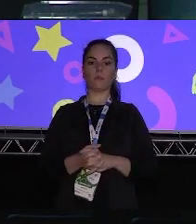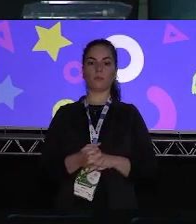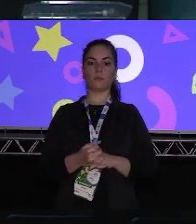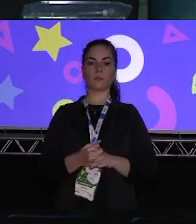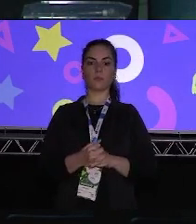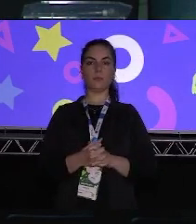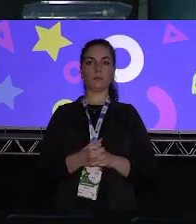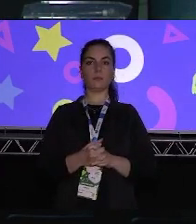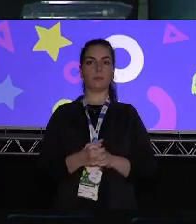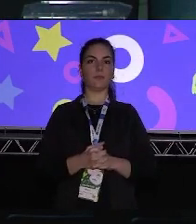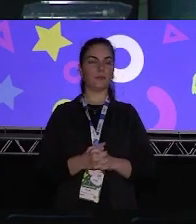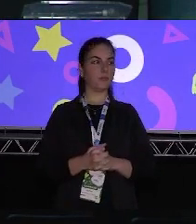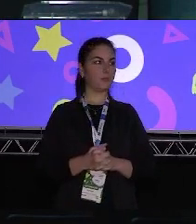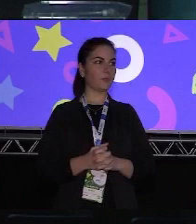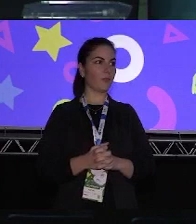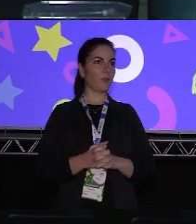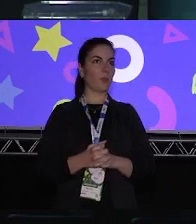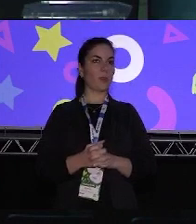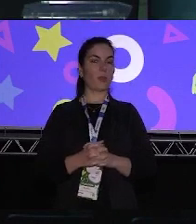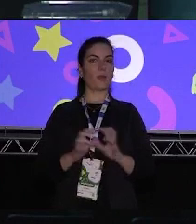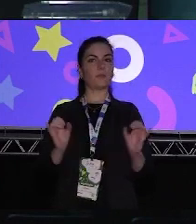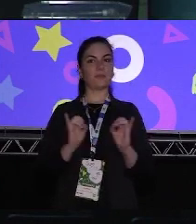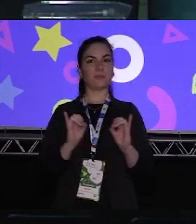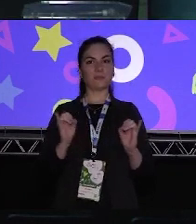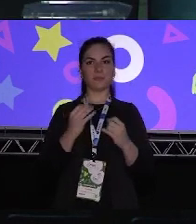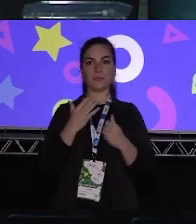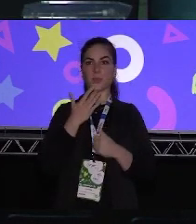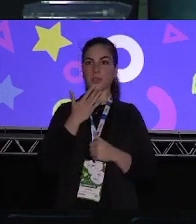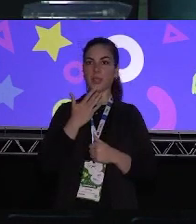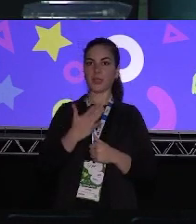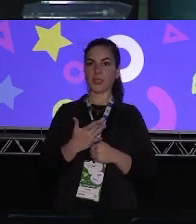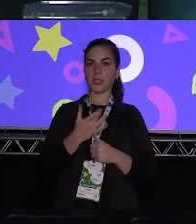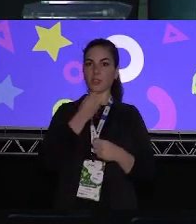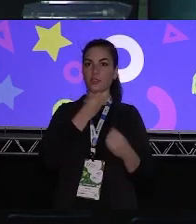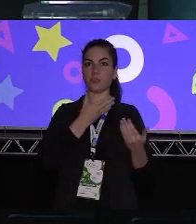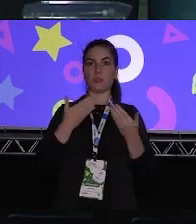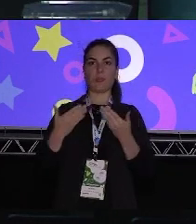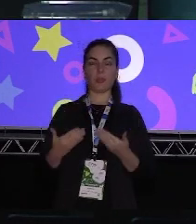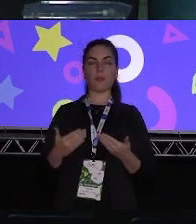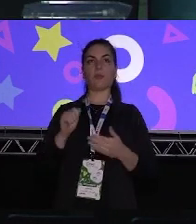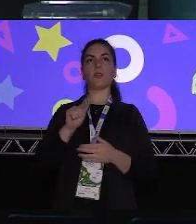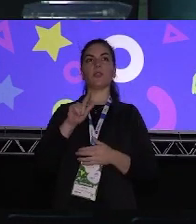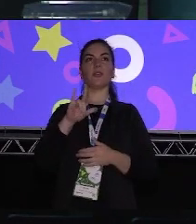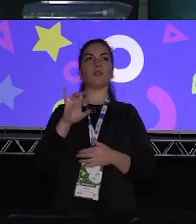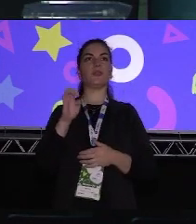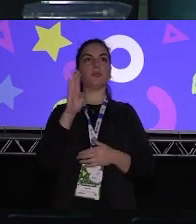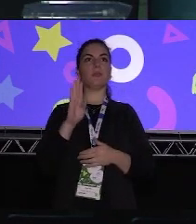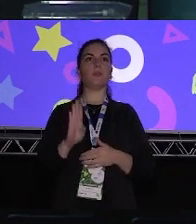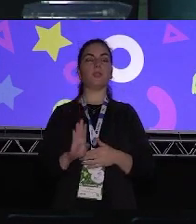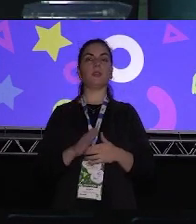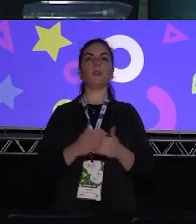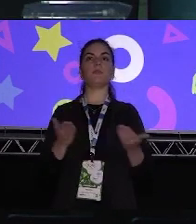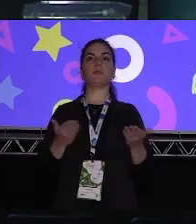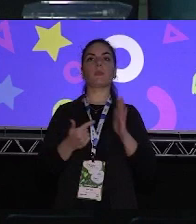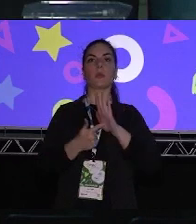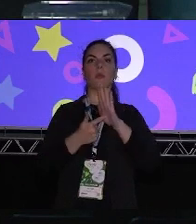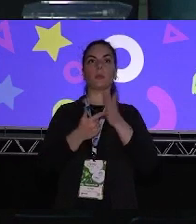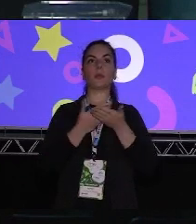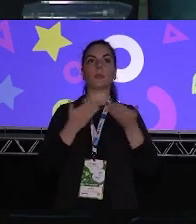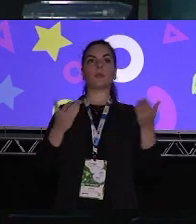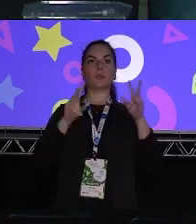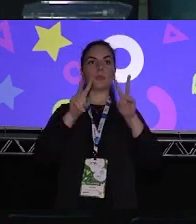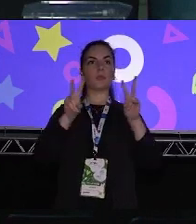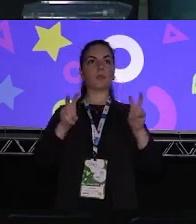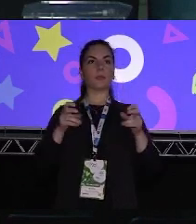Alô, alô. Boa tarde, pessoal. Bem-vindos ao Agile Brasil. Vou apresentar aqui para vocês a temática